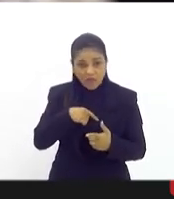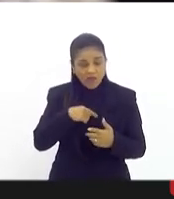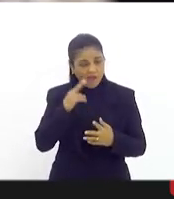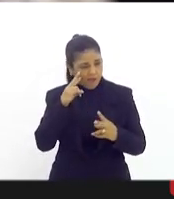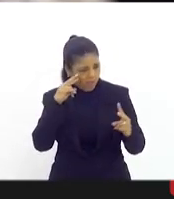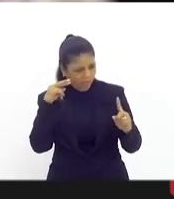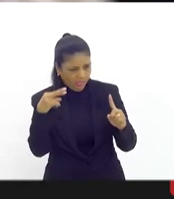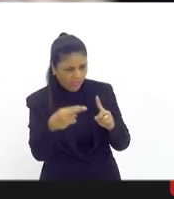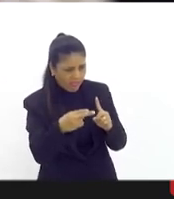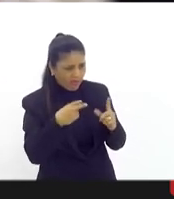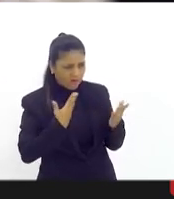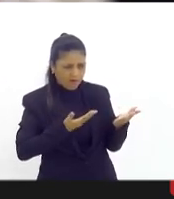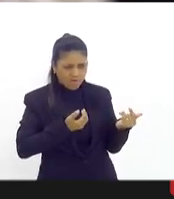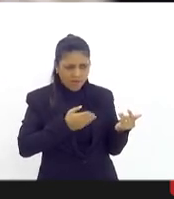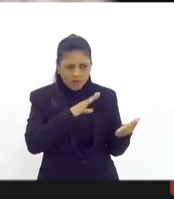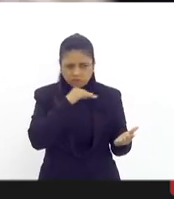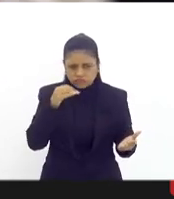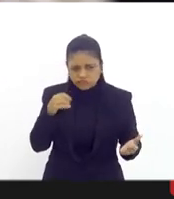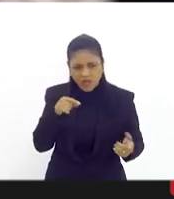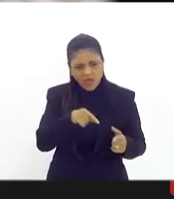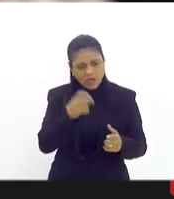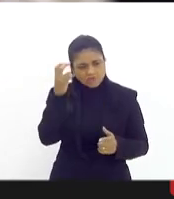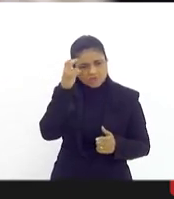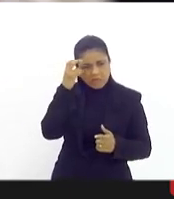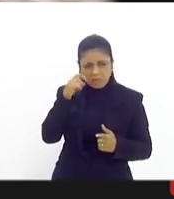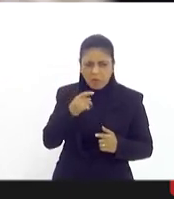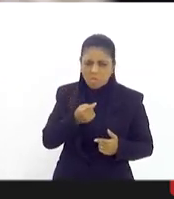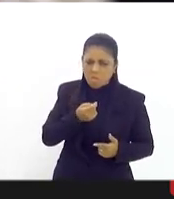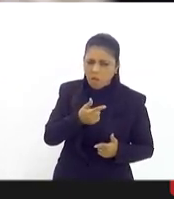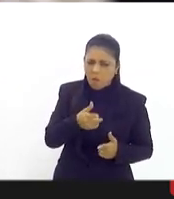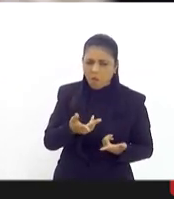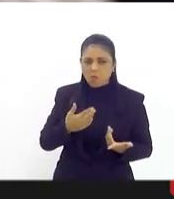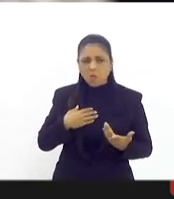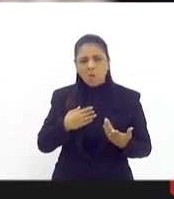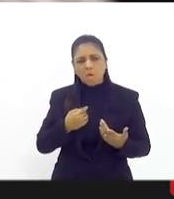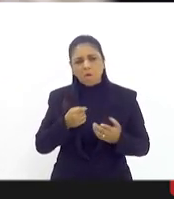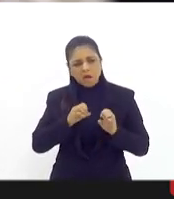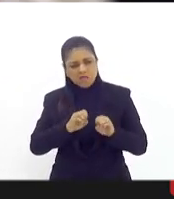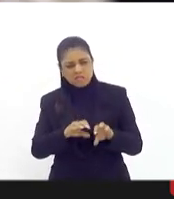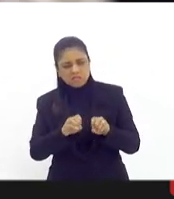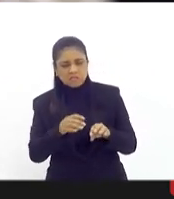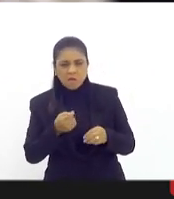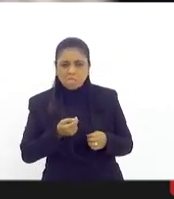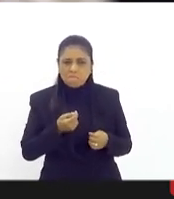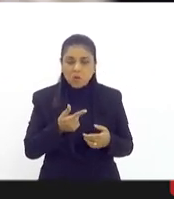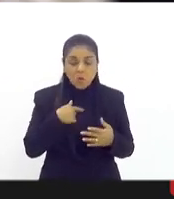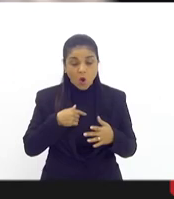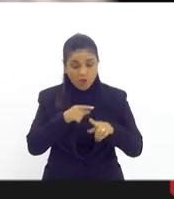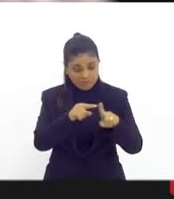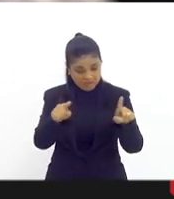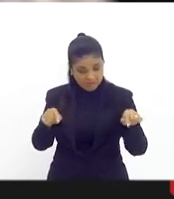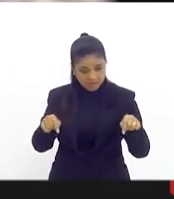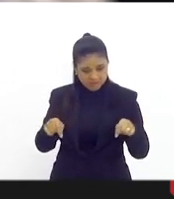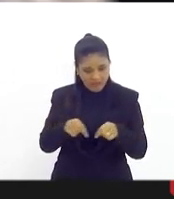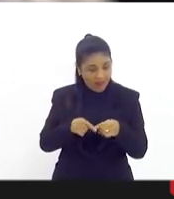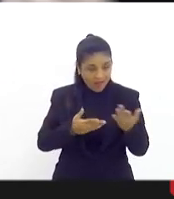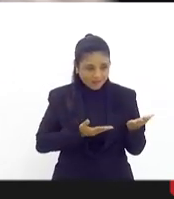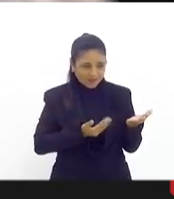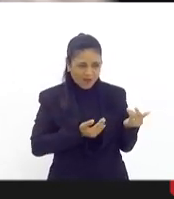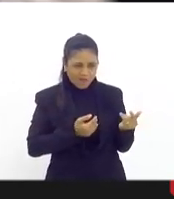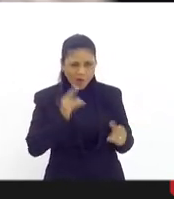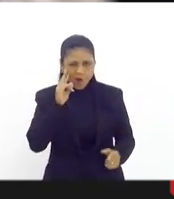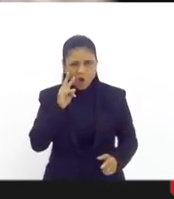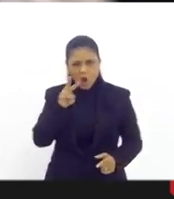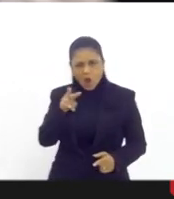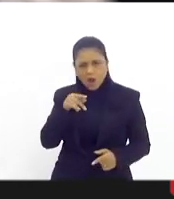menos conectado, menos inteligente nessa área, menos capaz de ensinar. Então, o moleque que está na sala de aula, ele vai olhar para o professor e vai falar: pô,